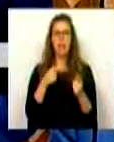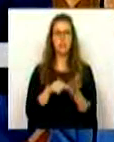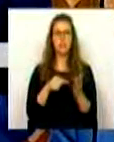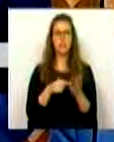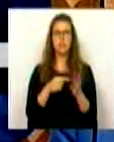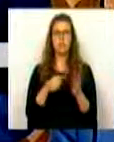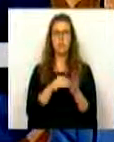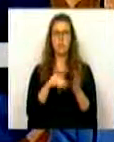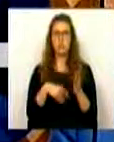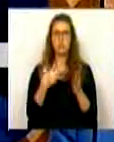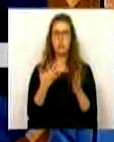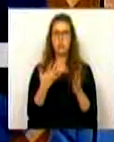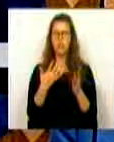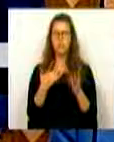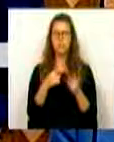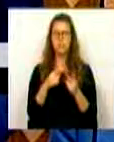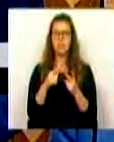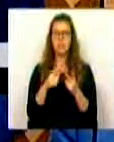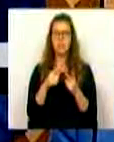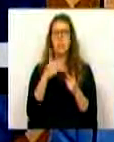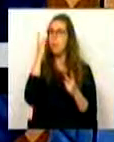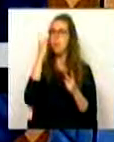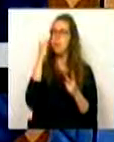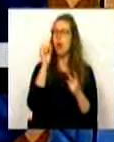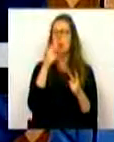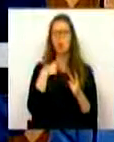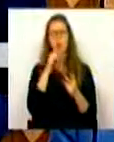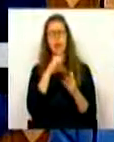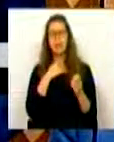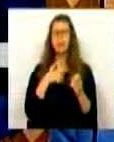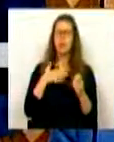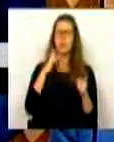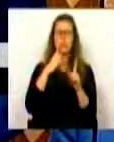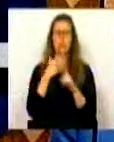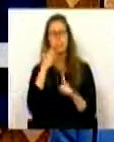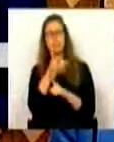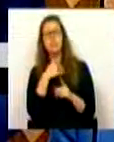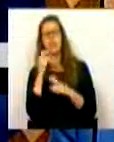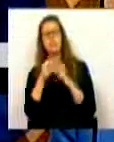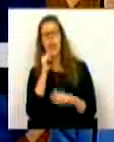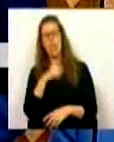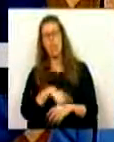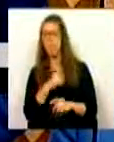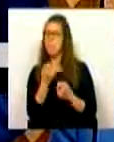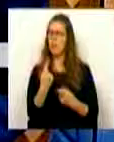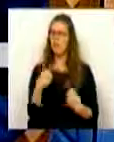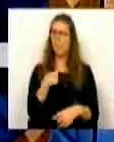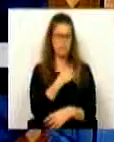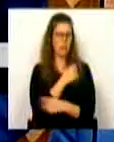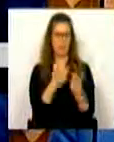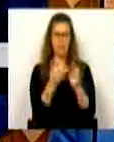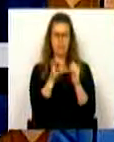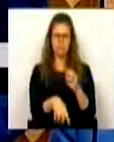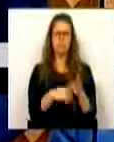exigência de contratação de um depositário, o prever a possibilidade de as entidades com objeto específico de titularização de terem temporariamente imóveis no seu